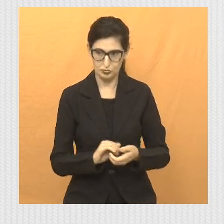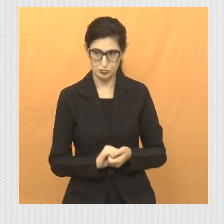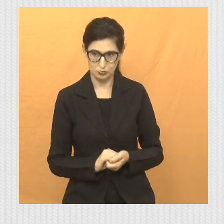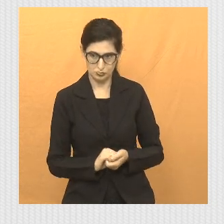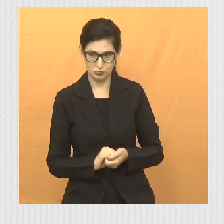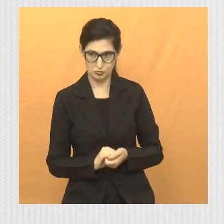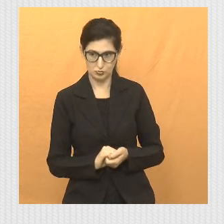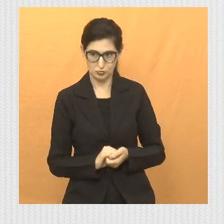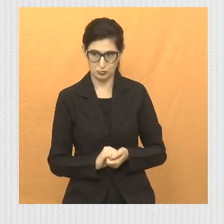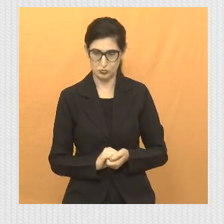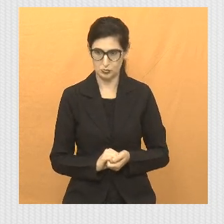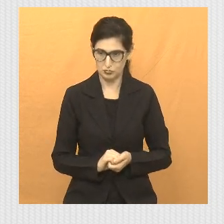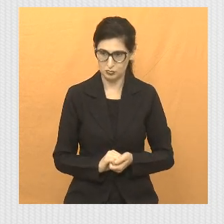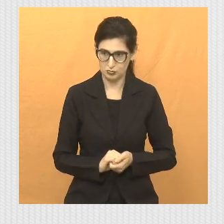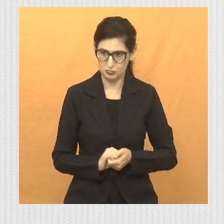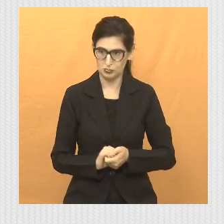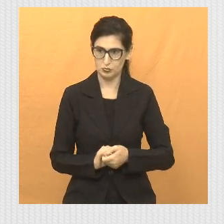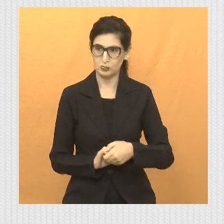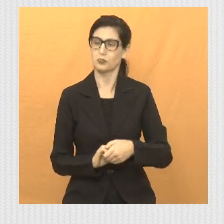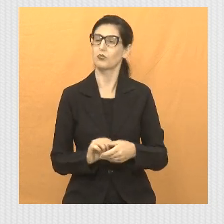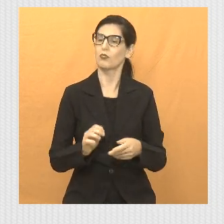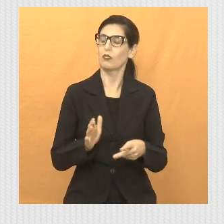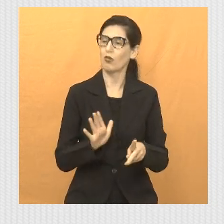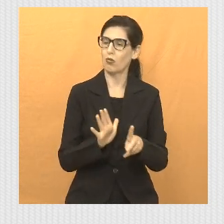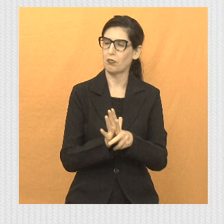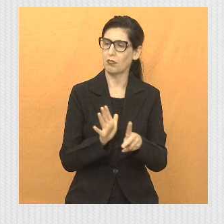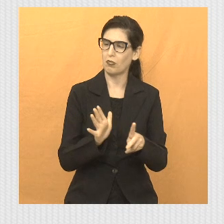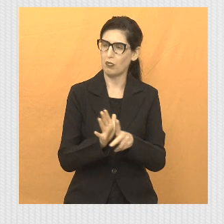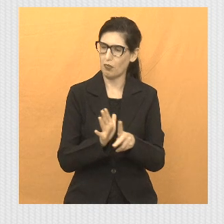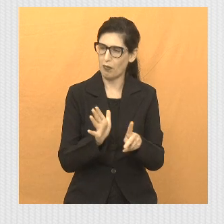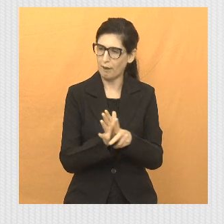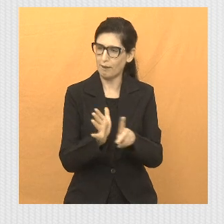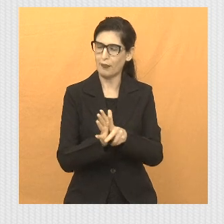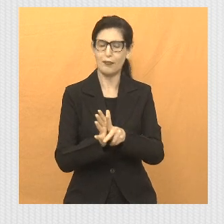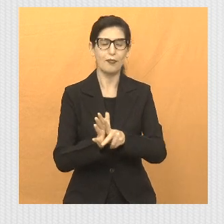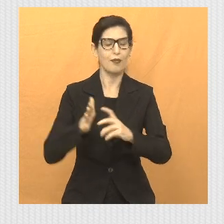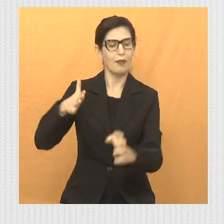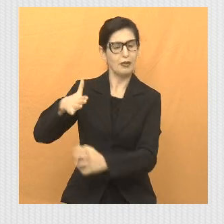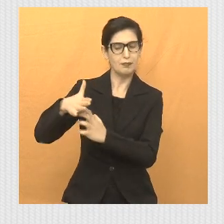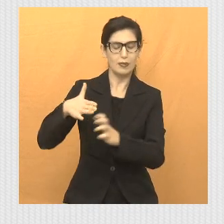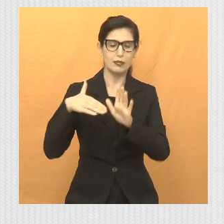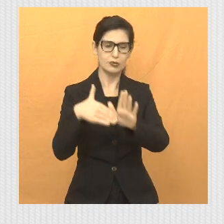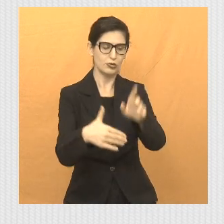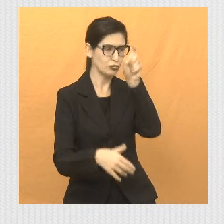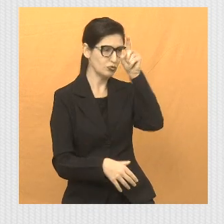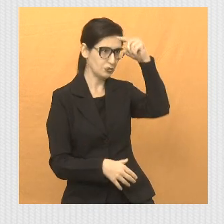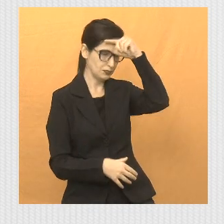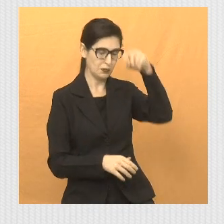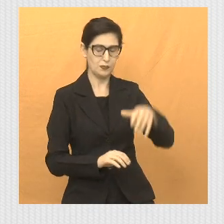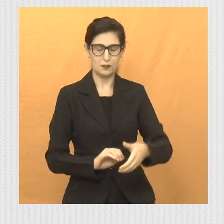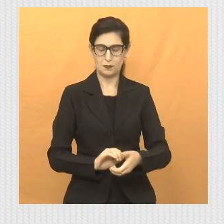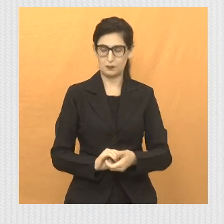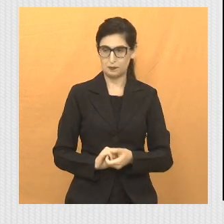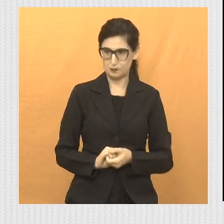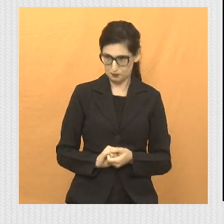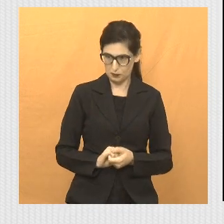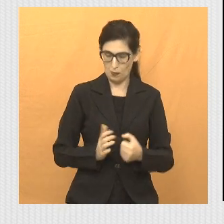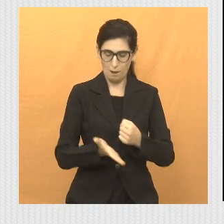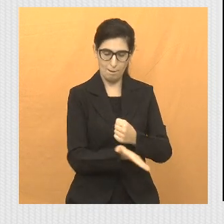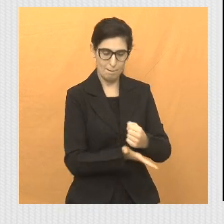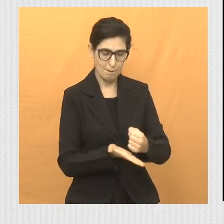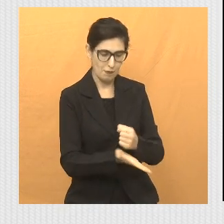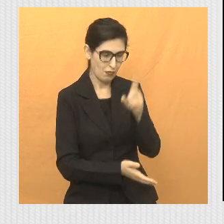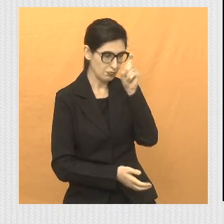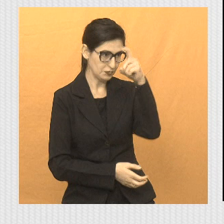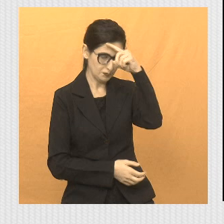públicos da rede assistencial de saúde própria, contratada e conveniada. Próximo. Na atenção básica,